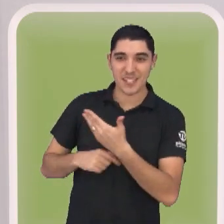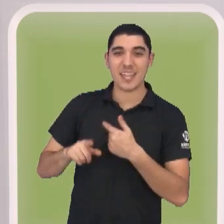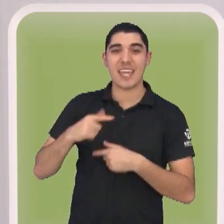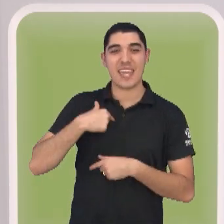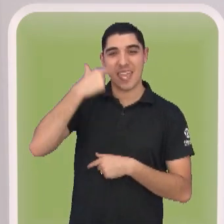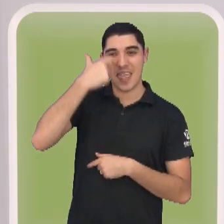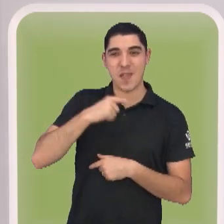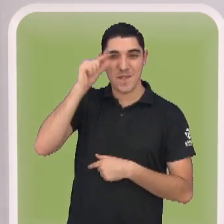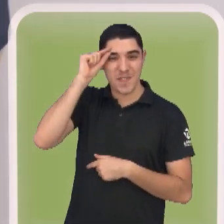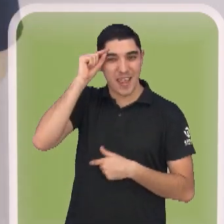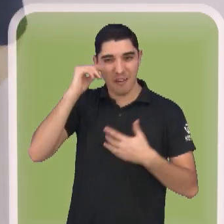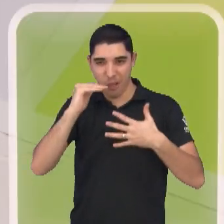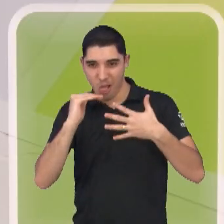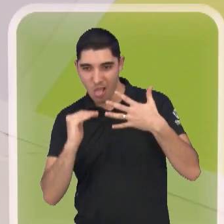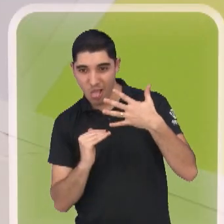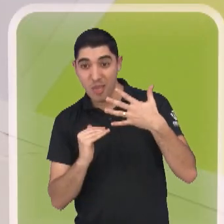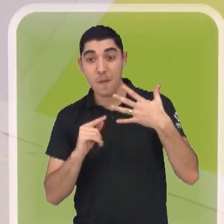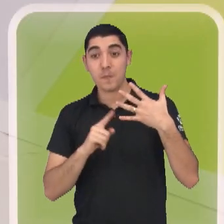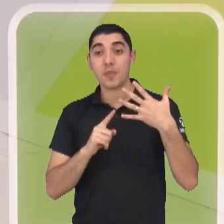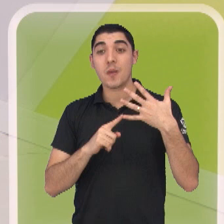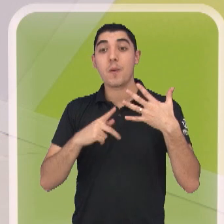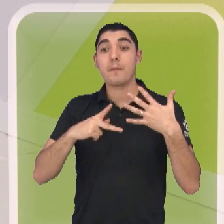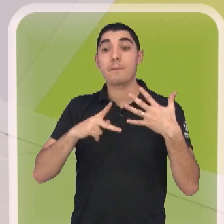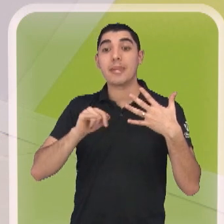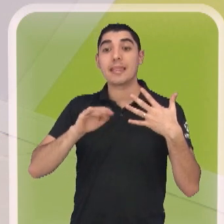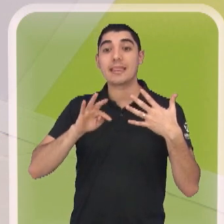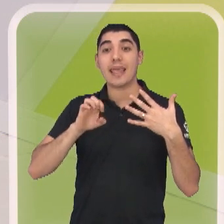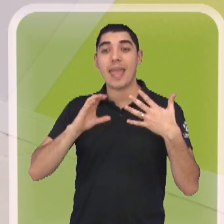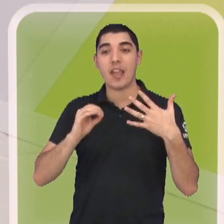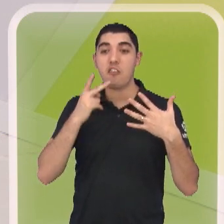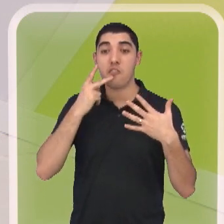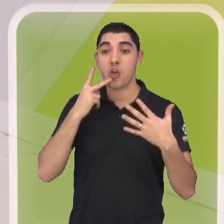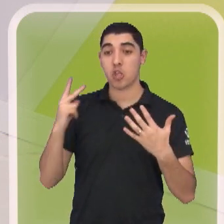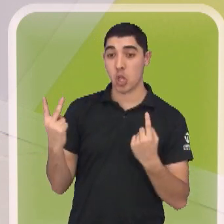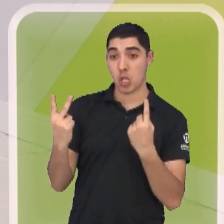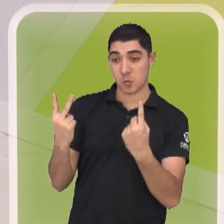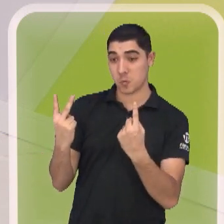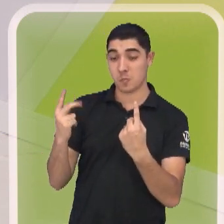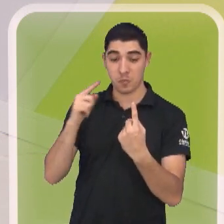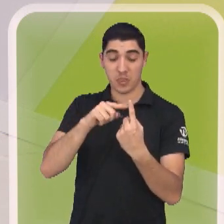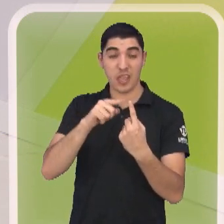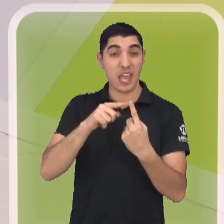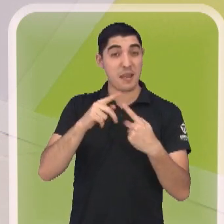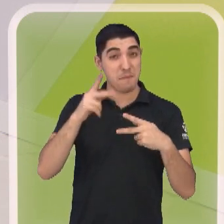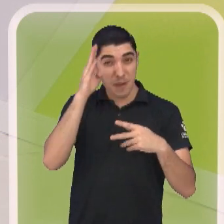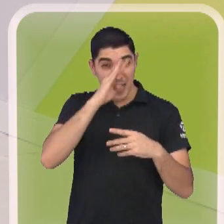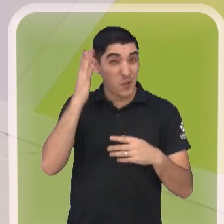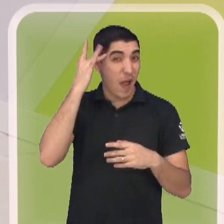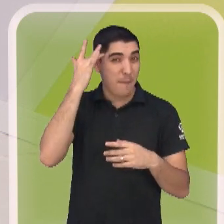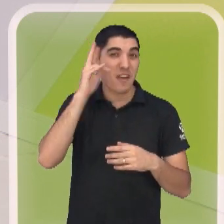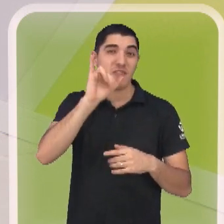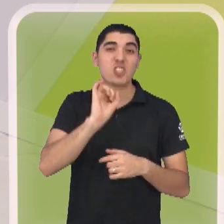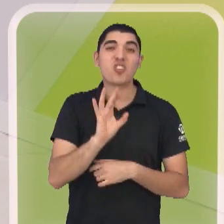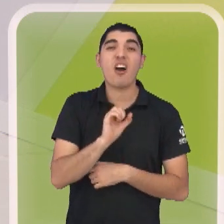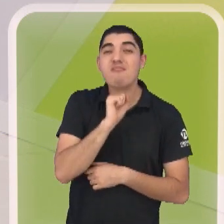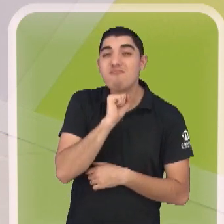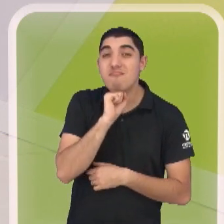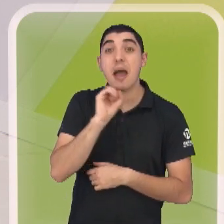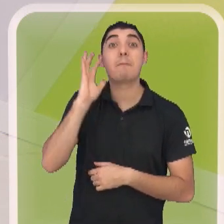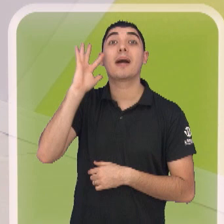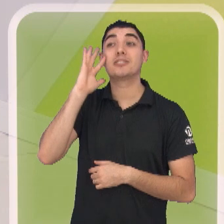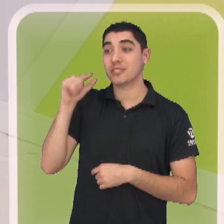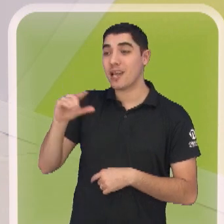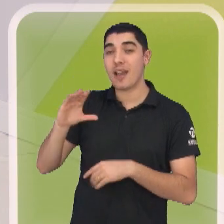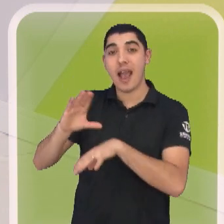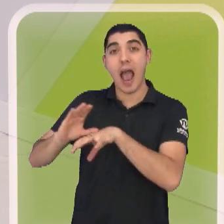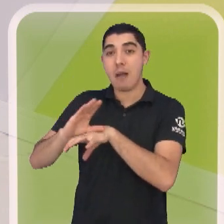Vieram lá embaixo e o piteco peteca engraçadão colocou dois a um para o Camarões Apesar que tem chance pro Brasil vai jogar com time reserva amanhã daqui a pouco dá uma travada o piteco